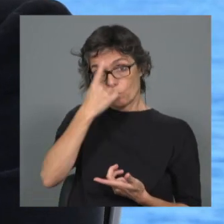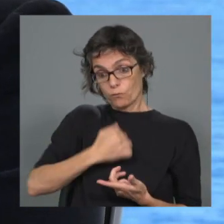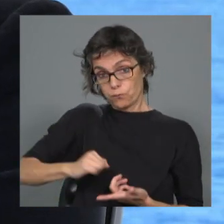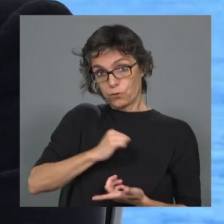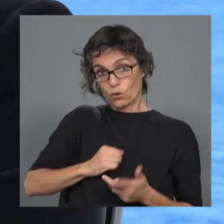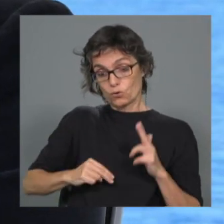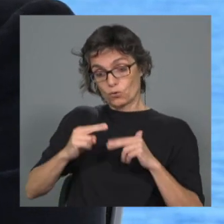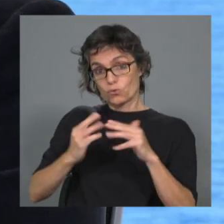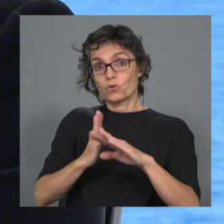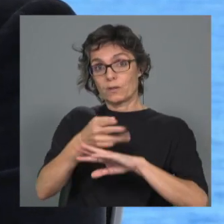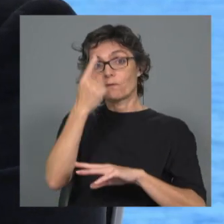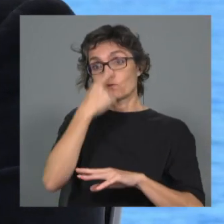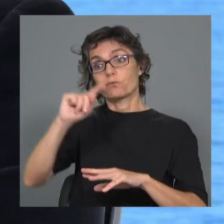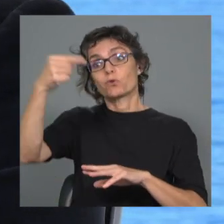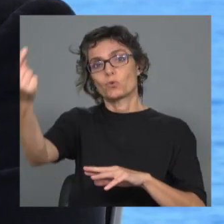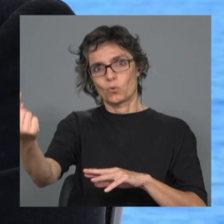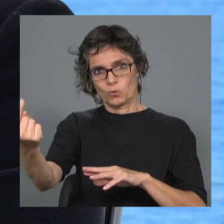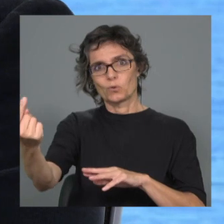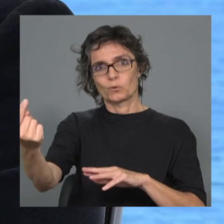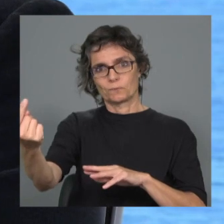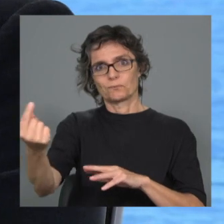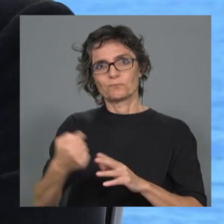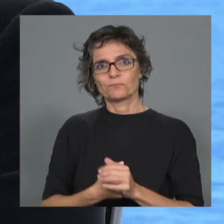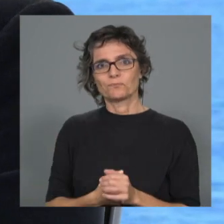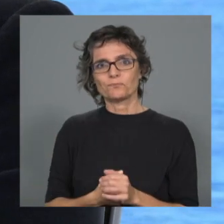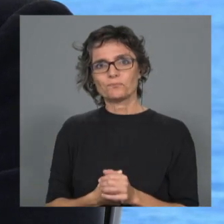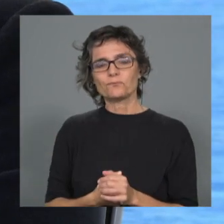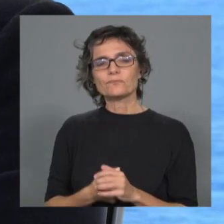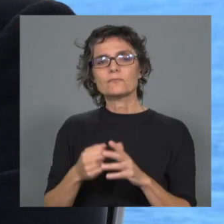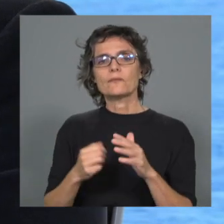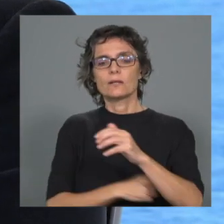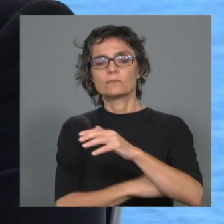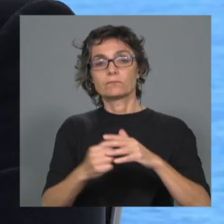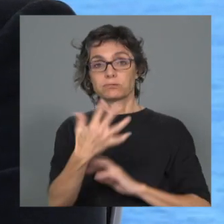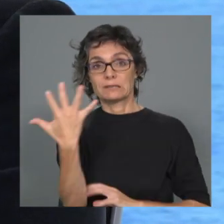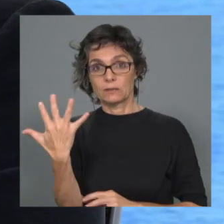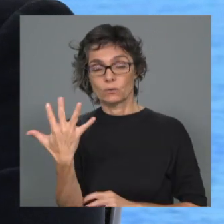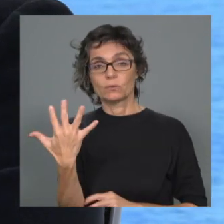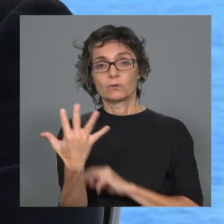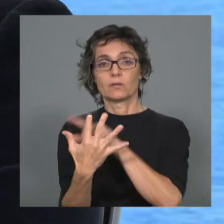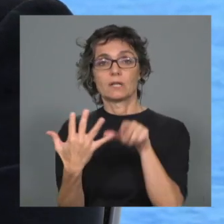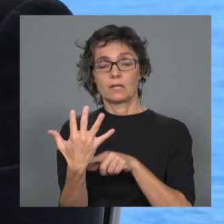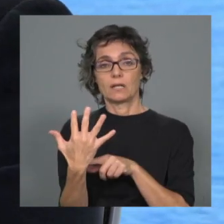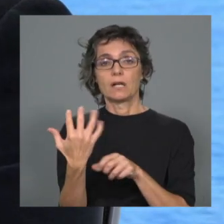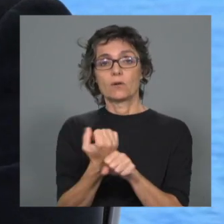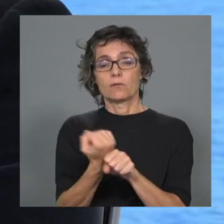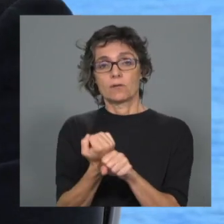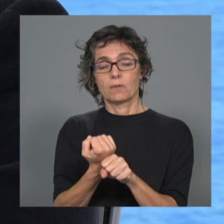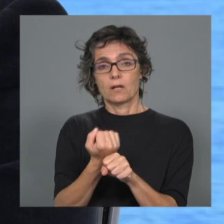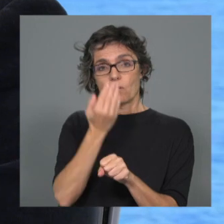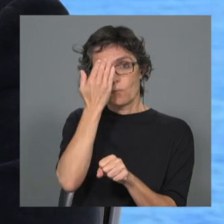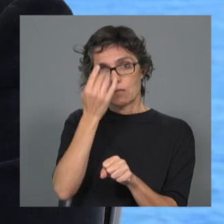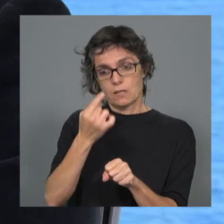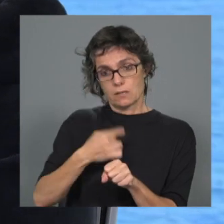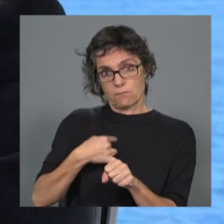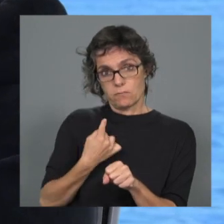de ser um trabalho que também, pela dinamização destes 5 pilares, trabalha competências